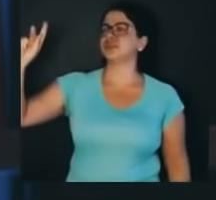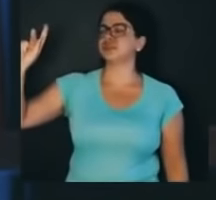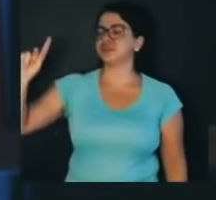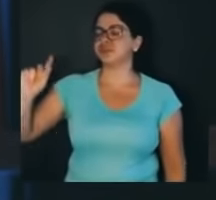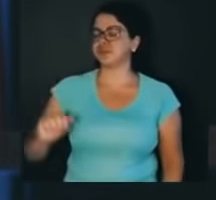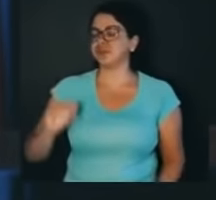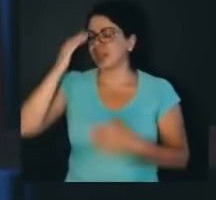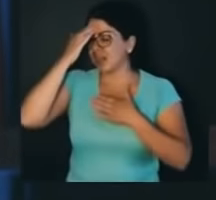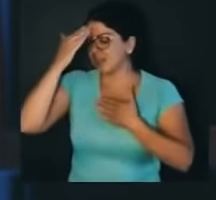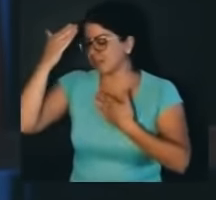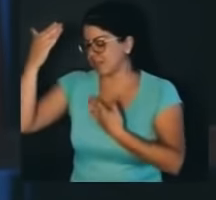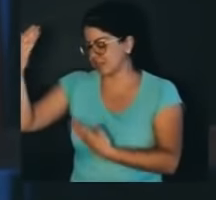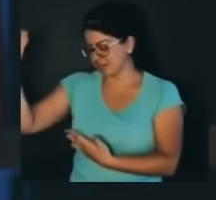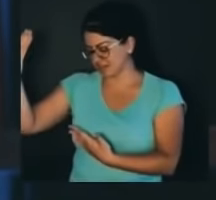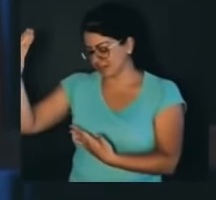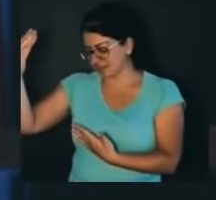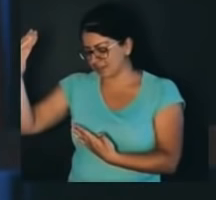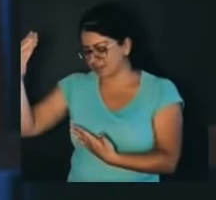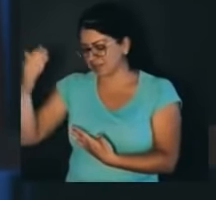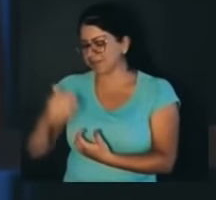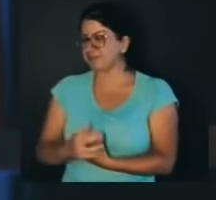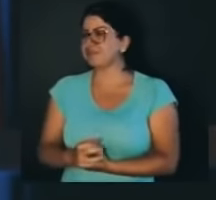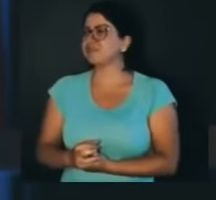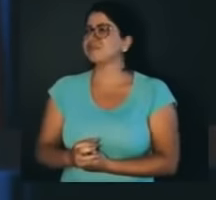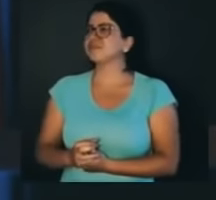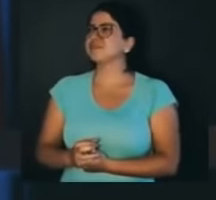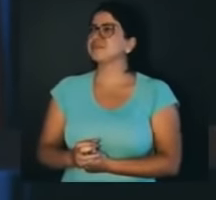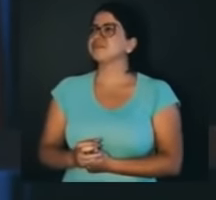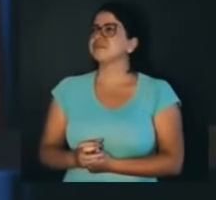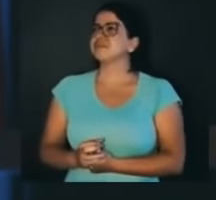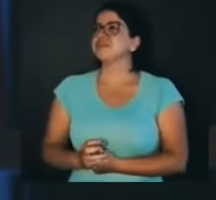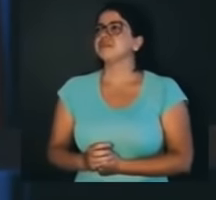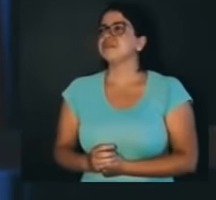Somos gratos a ti. Continue conosco